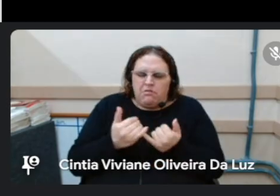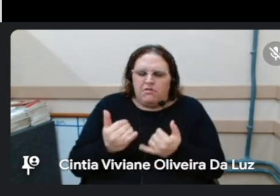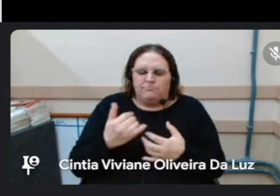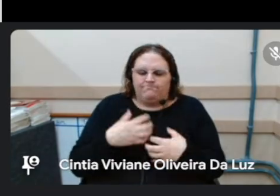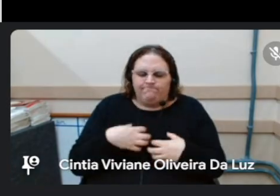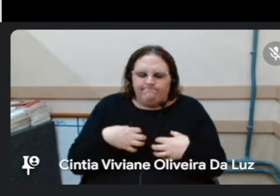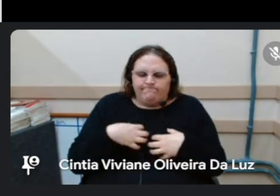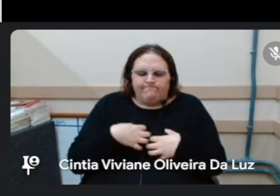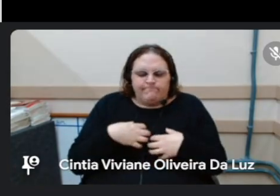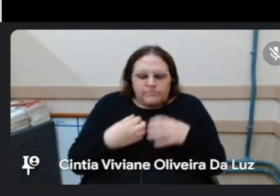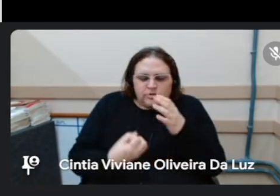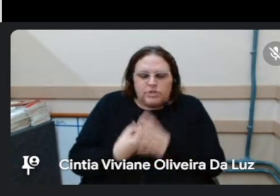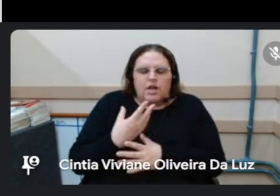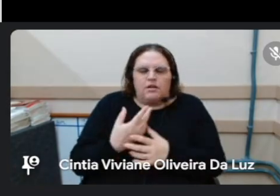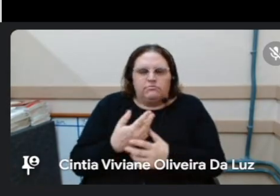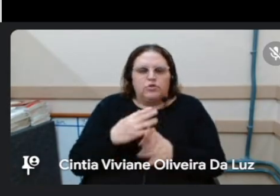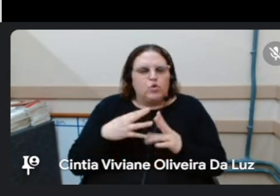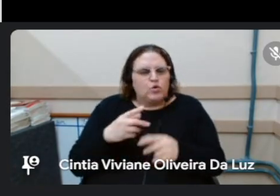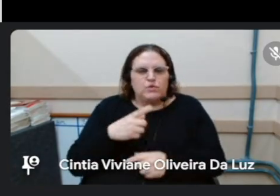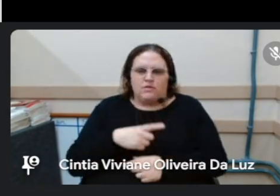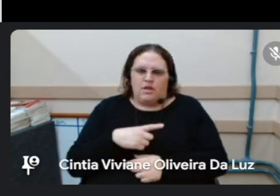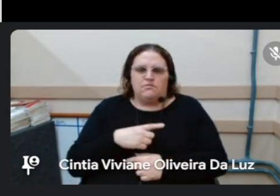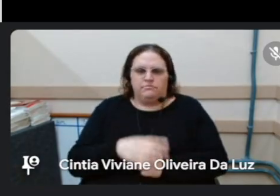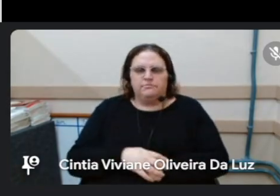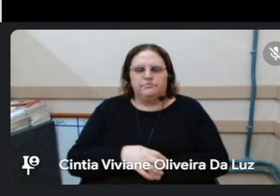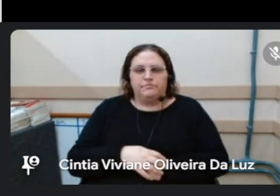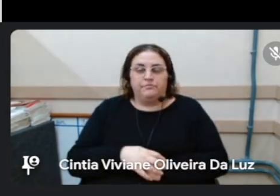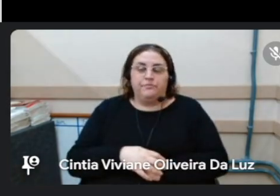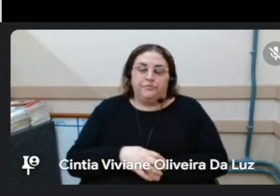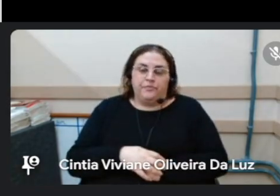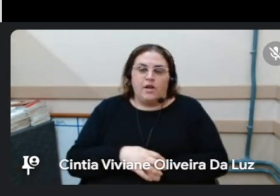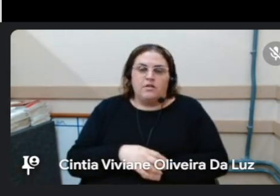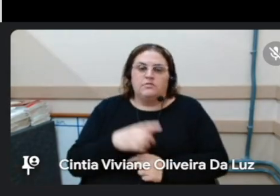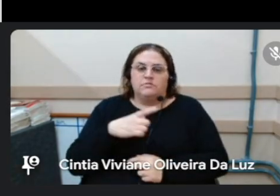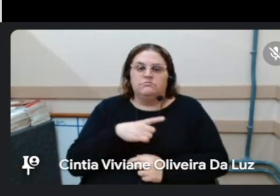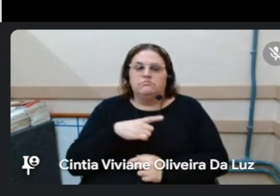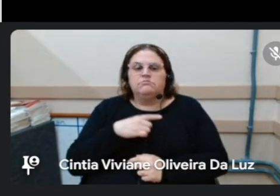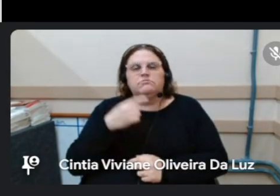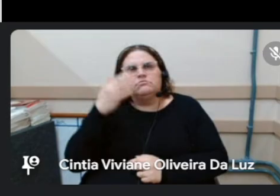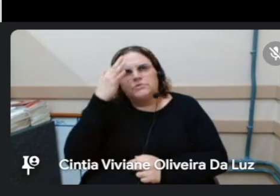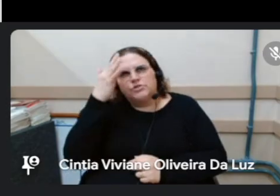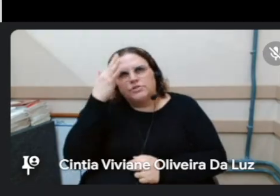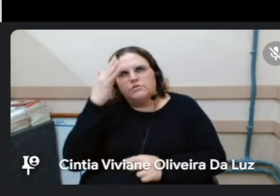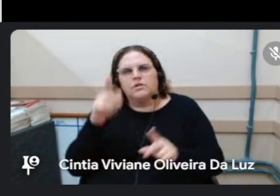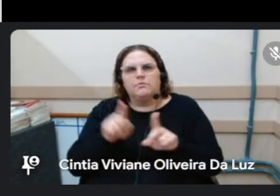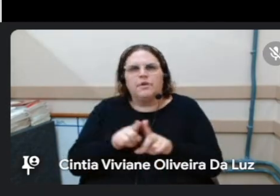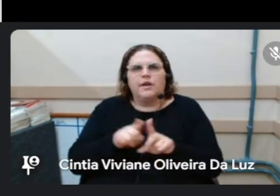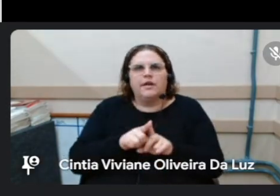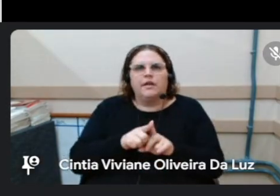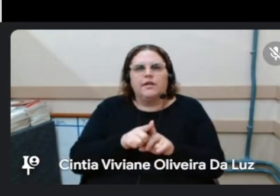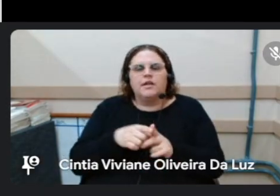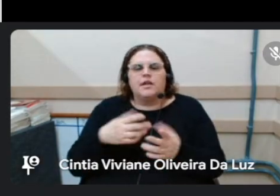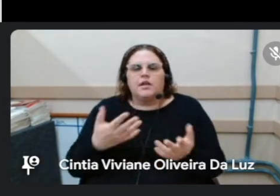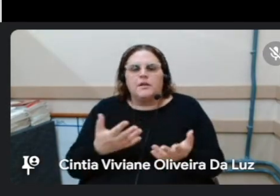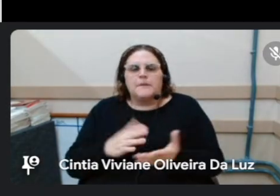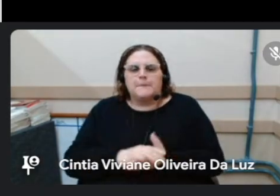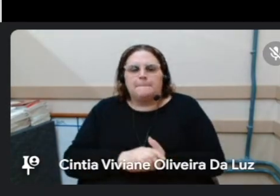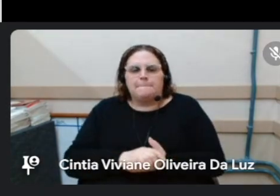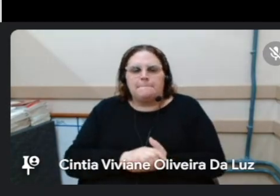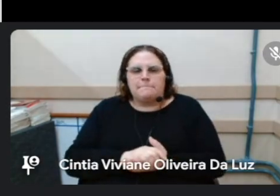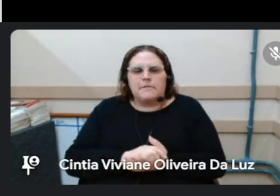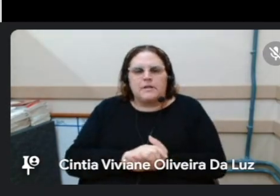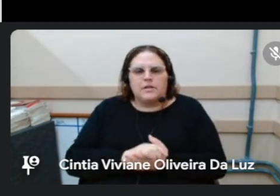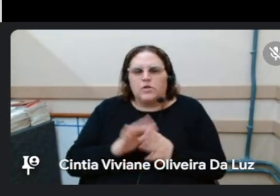grande nãoé então tendo em vista o advento da da sindemia e todos os problemas que houve